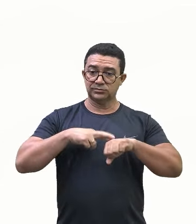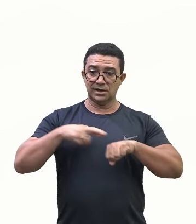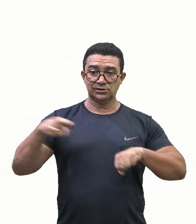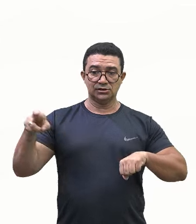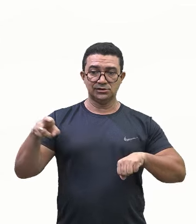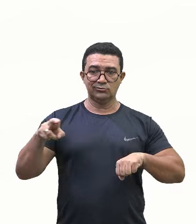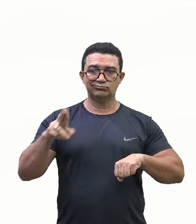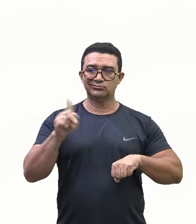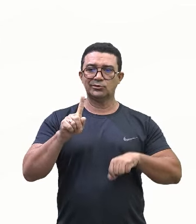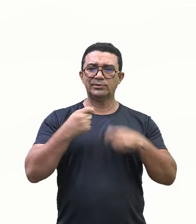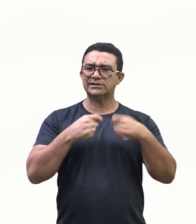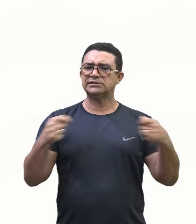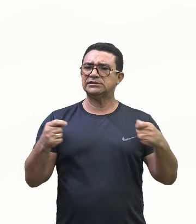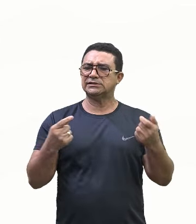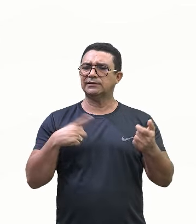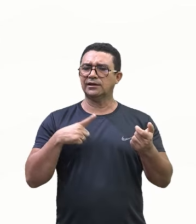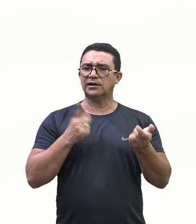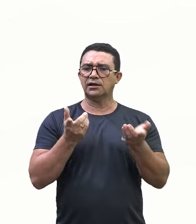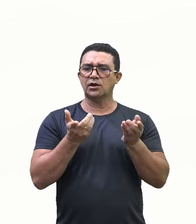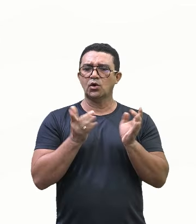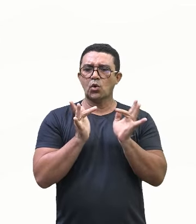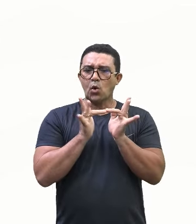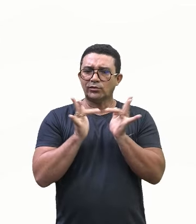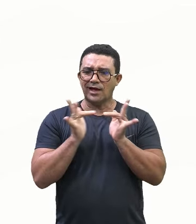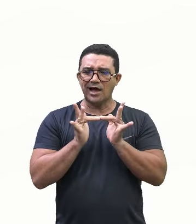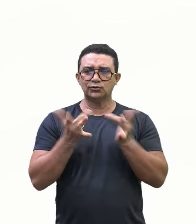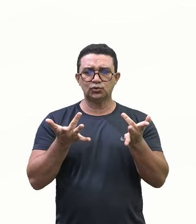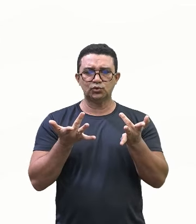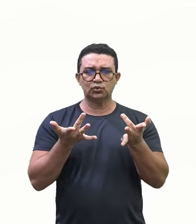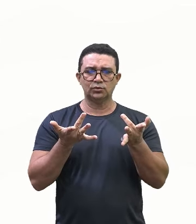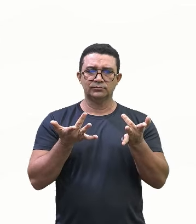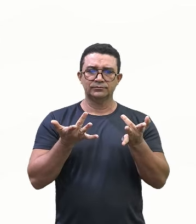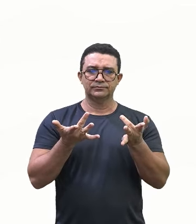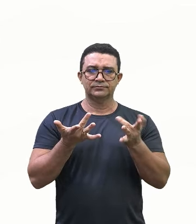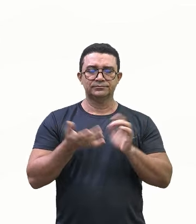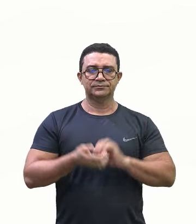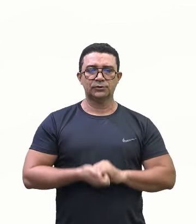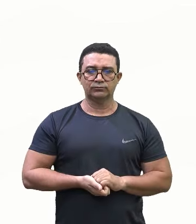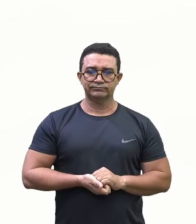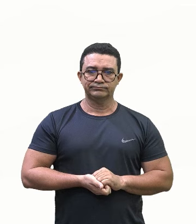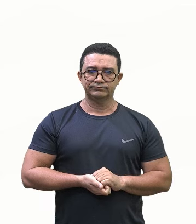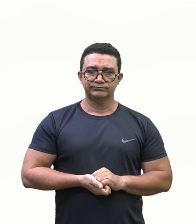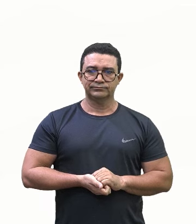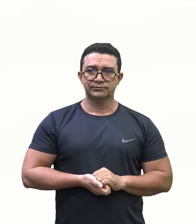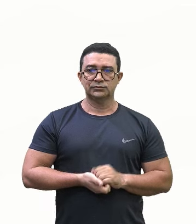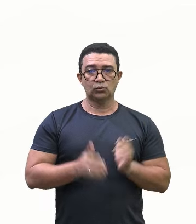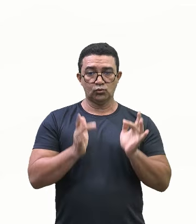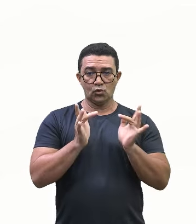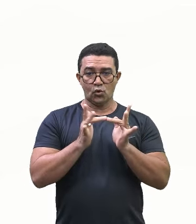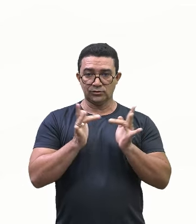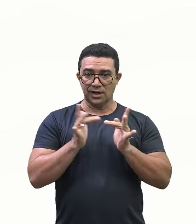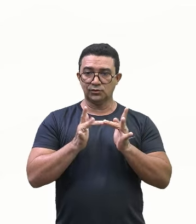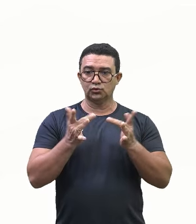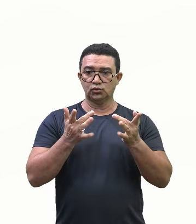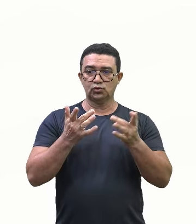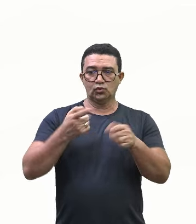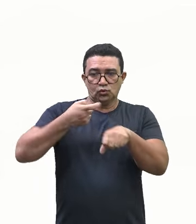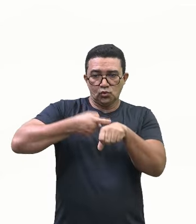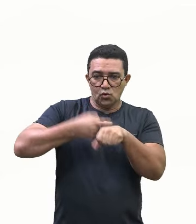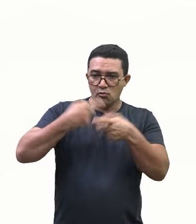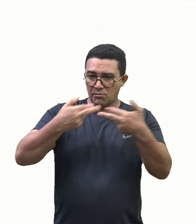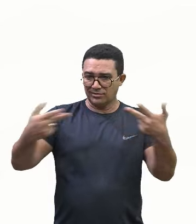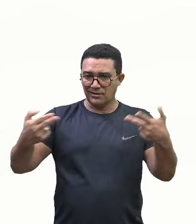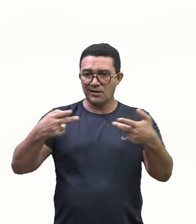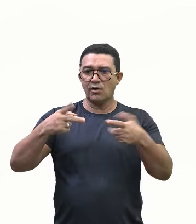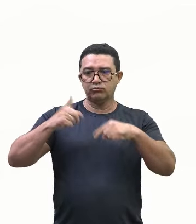ela não precisa estar em contato. Note que aqui, ó, ele está em contato com sólido, aqui ele está em contato